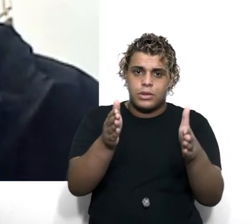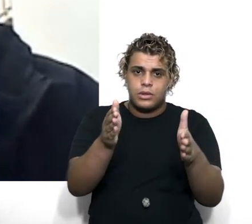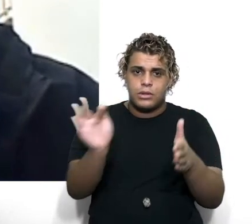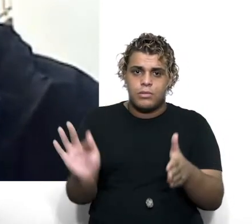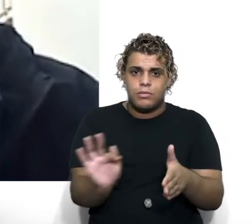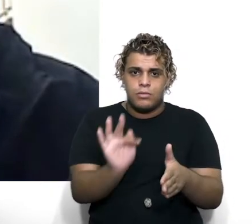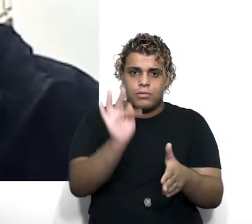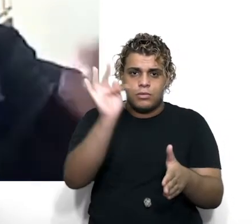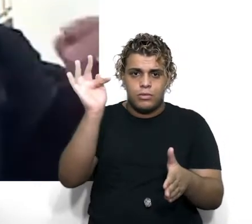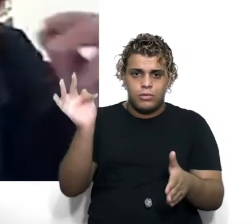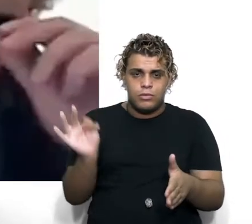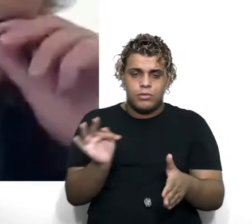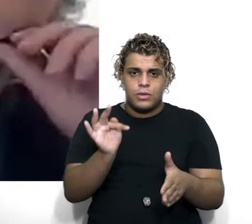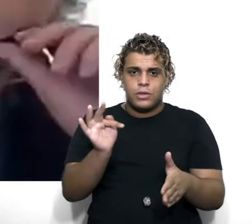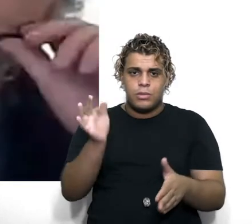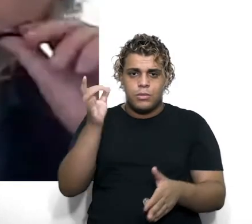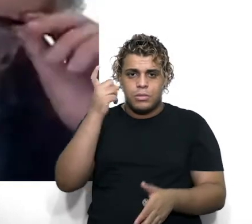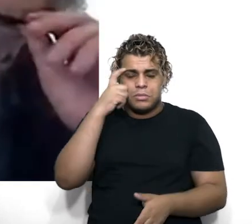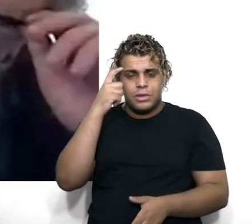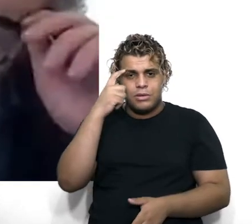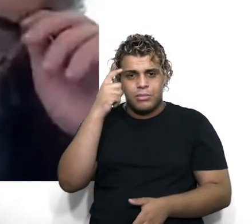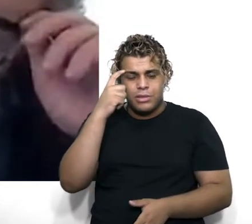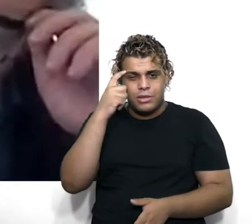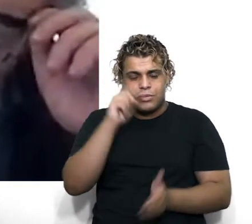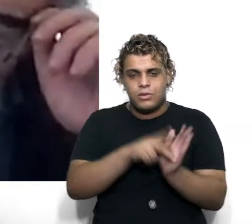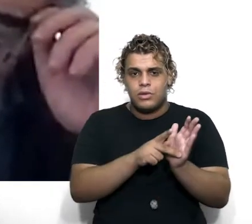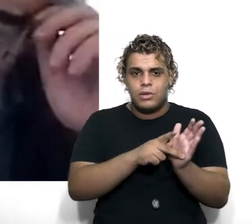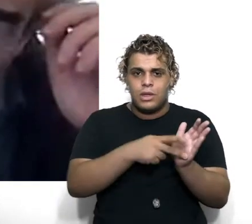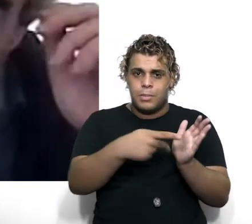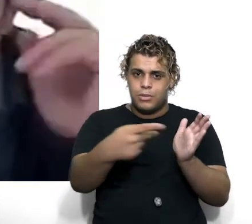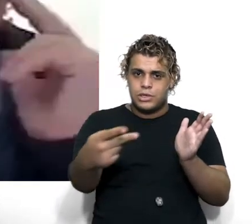o pensamento e a poesia.